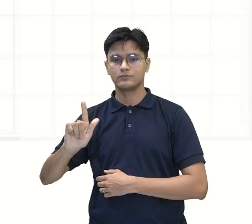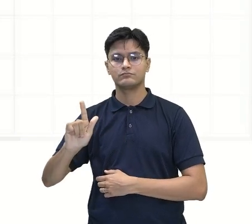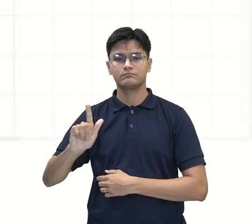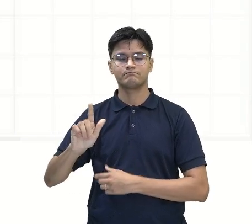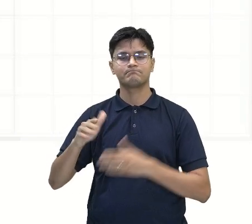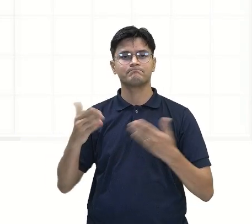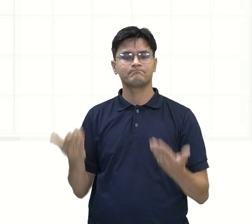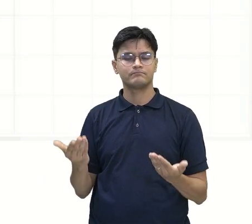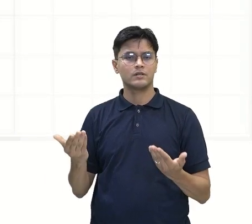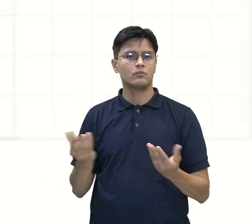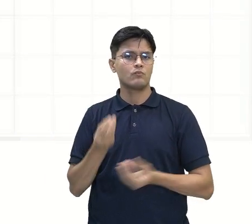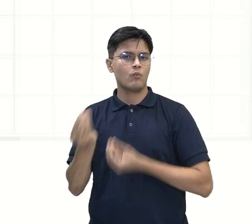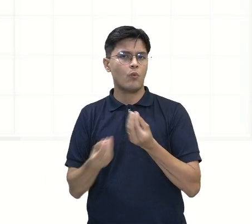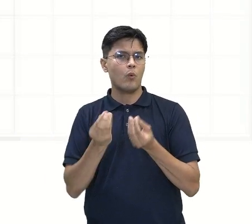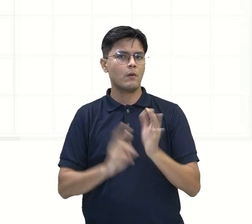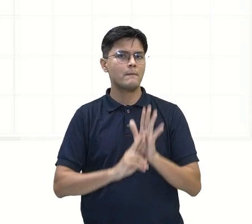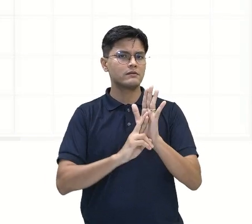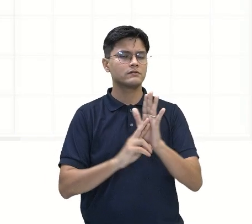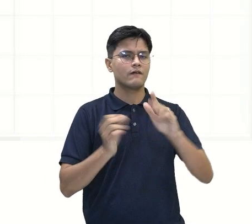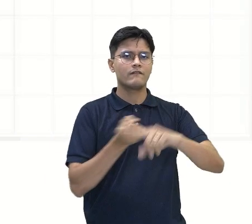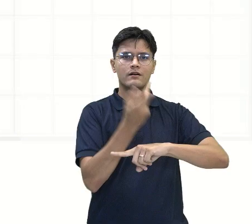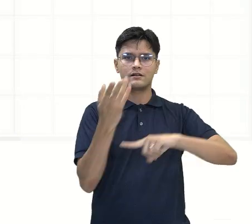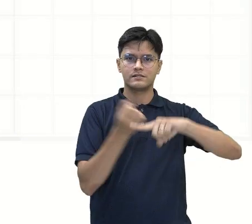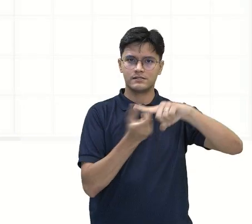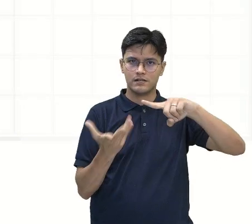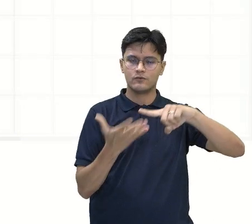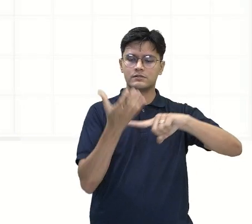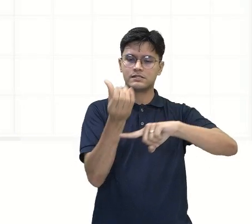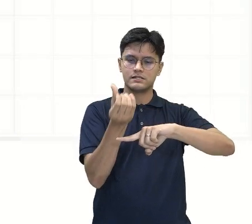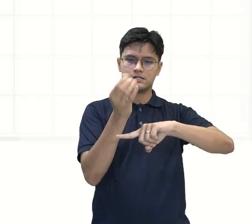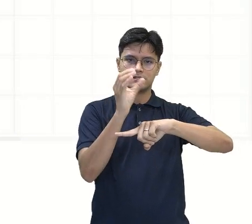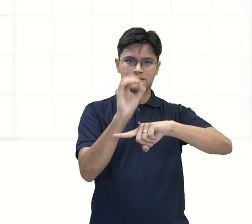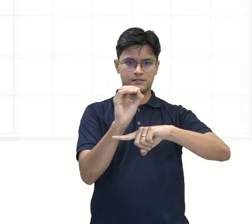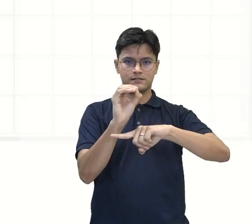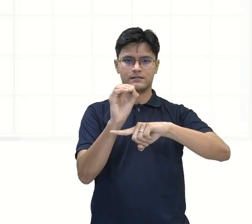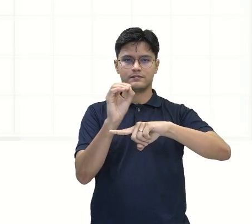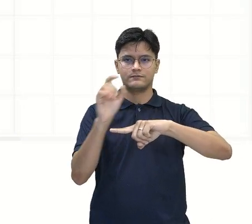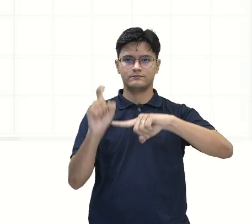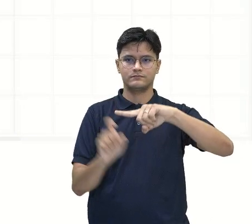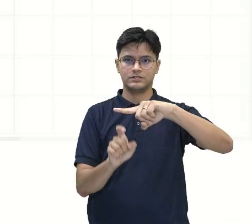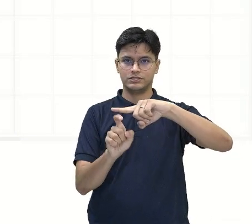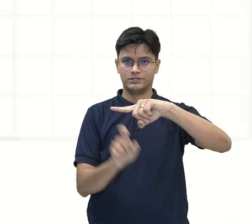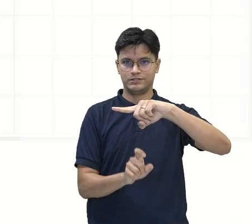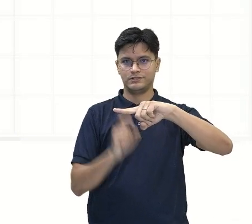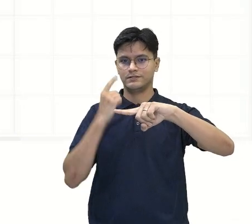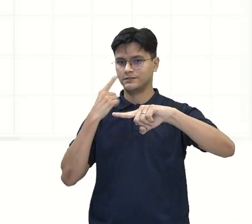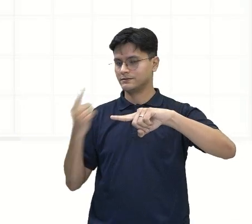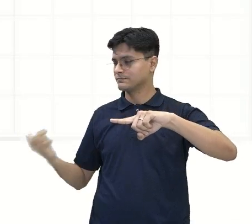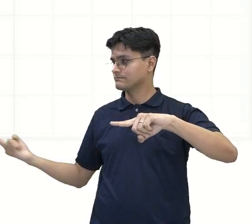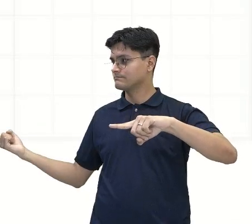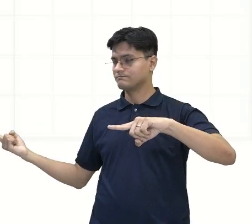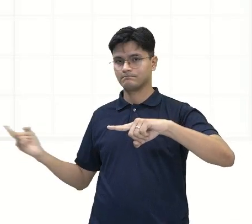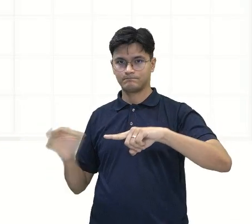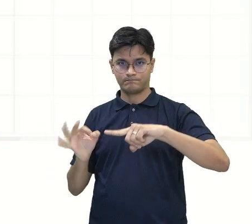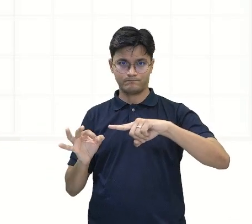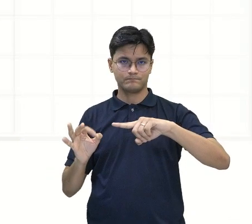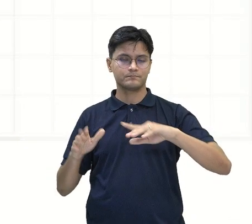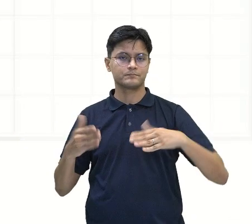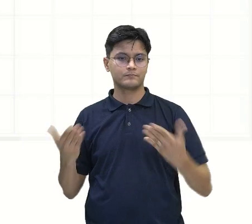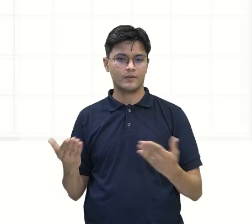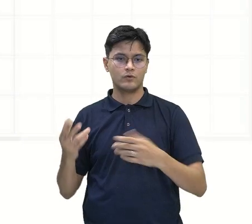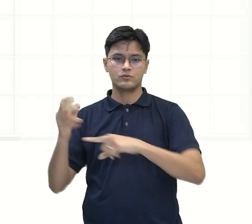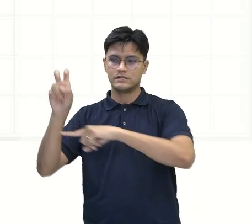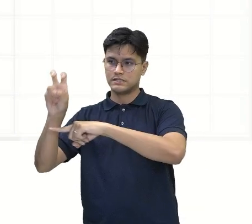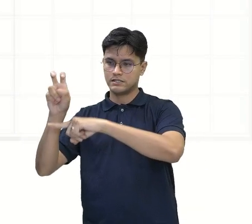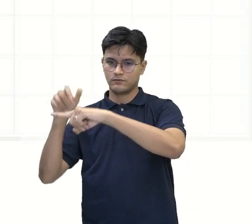essa fração dessa forma, ó, 60 sobre x, tudo bem? 60 sobre